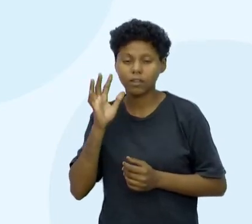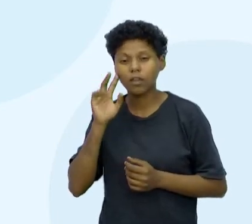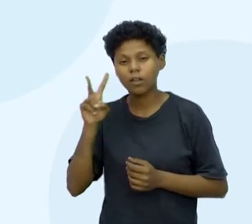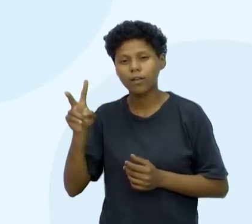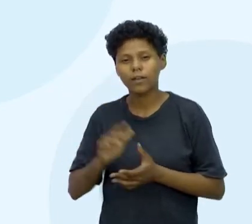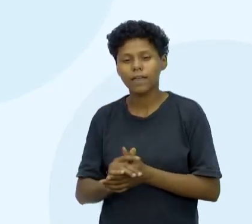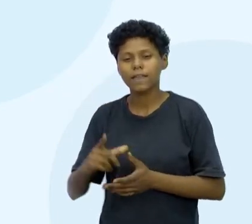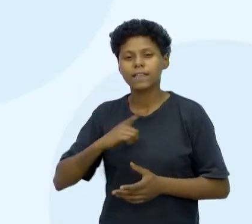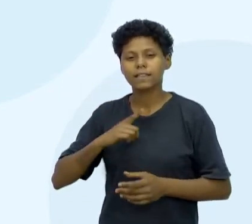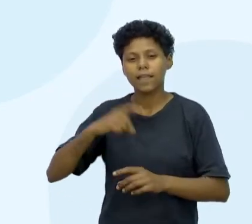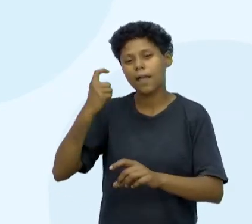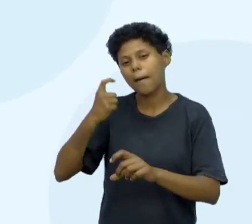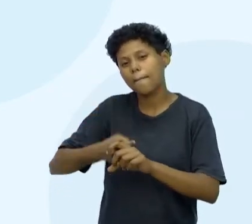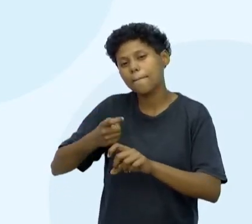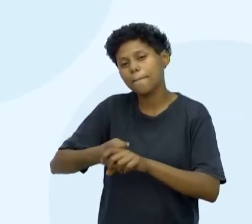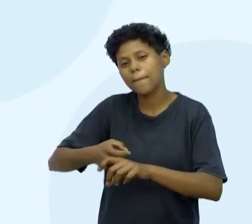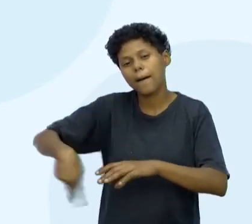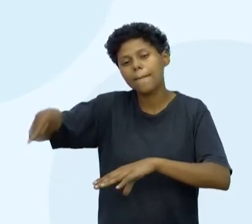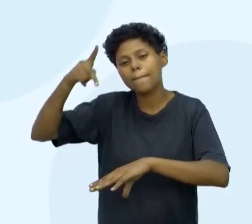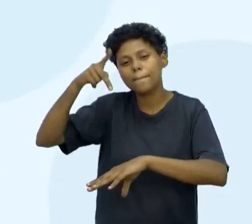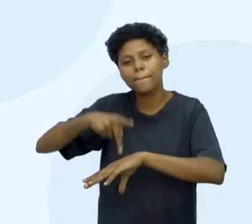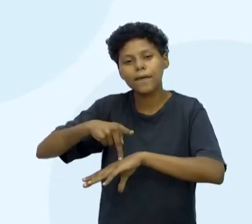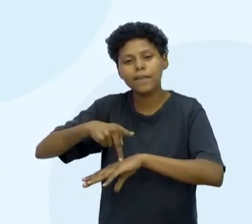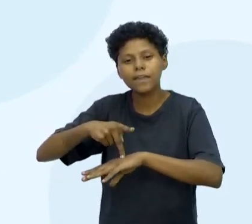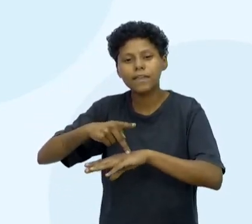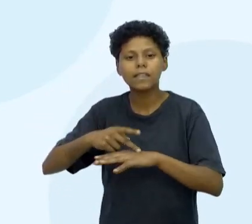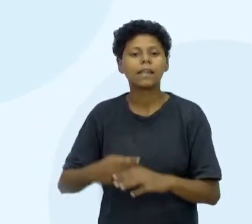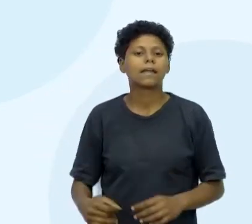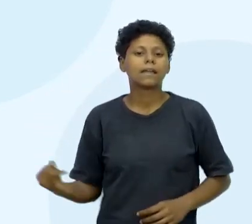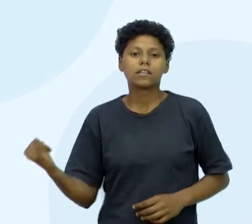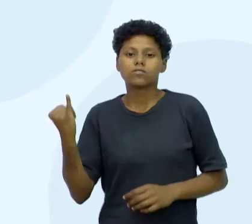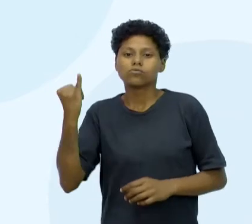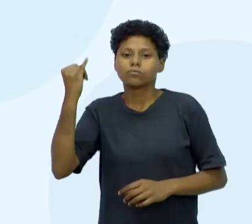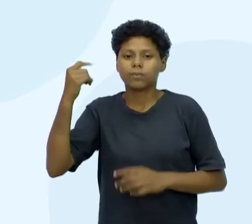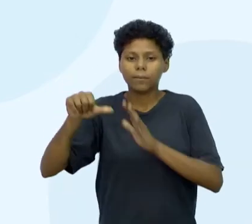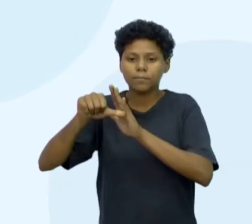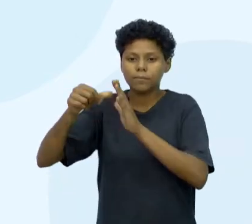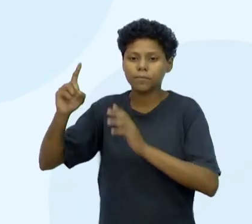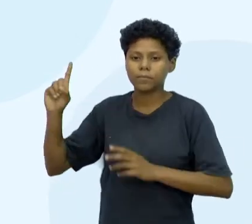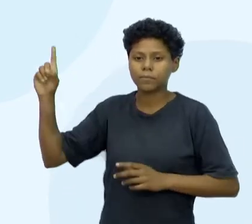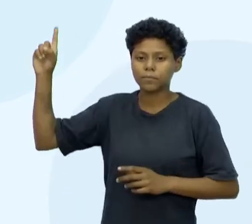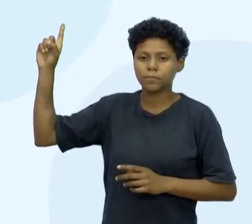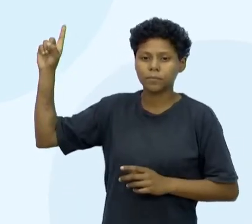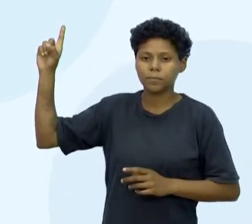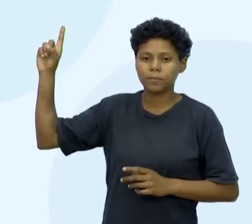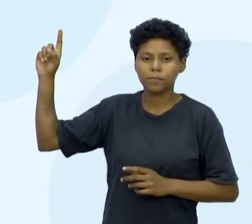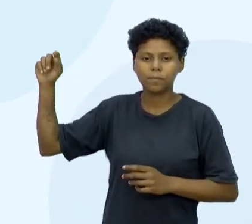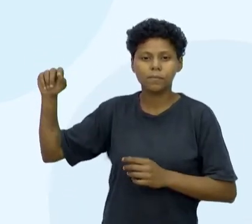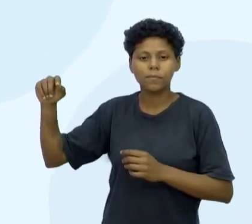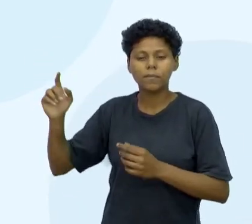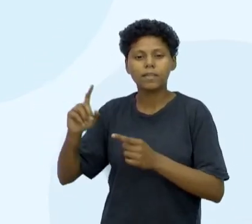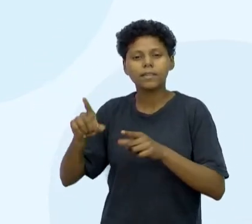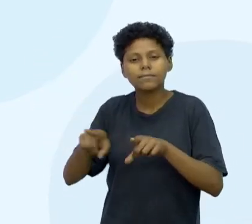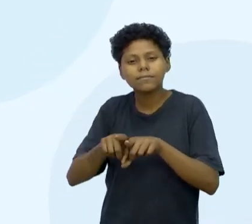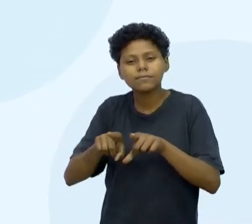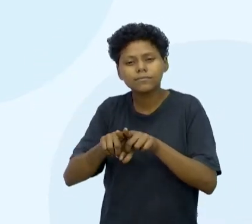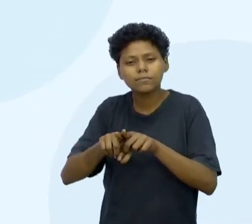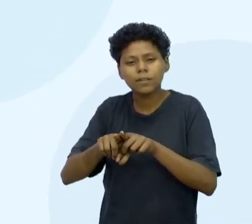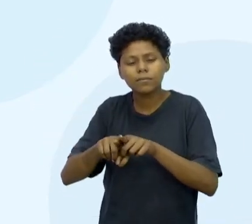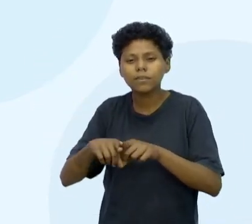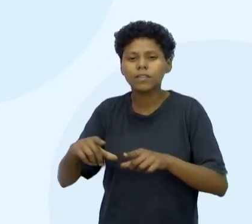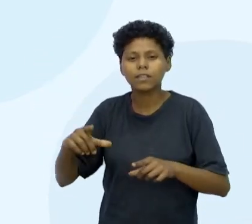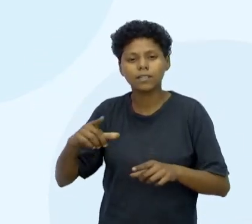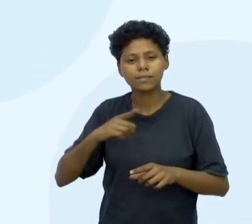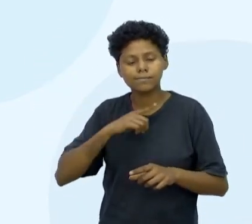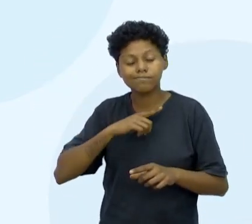pedra mestra aqui, ó, e tem essas outras. E é claro que ela tem um peso, mas essa pedra aqui, ela